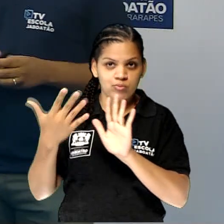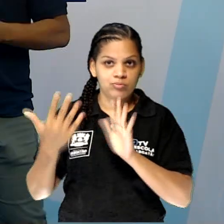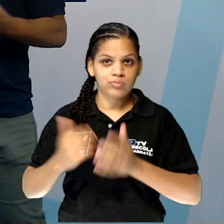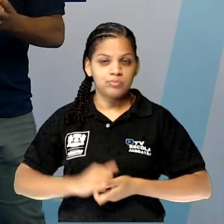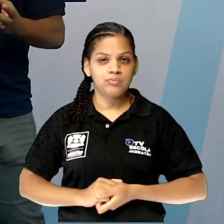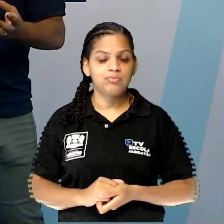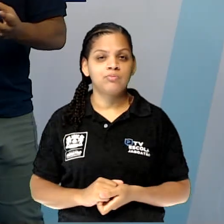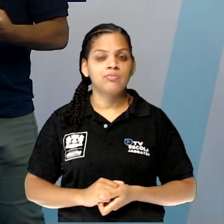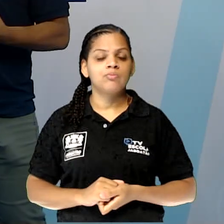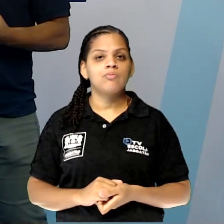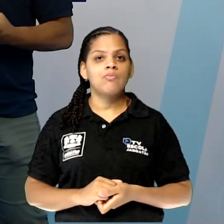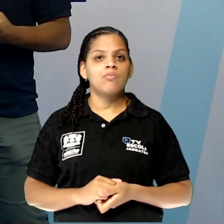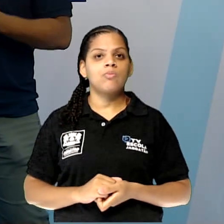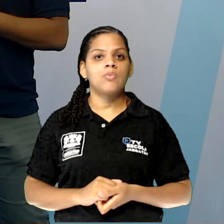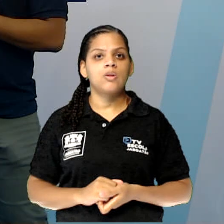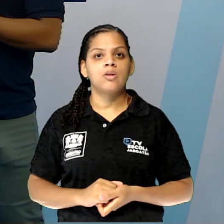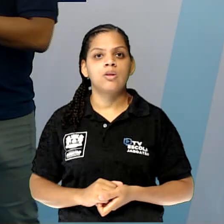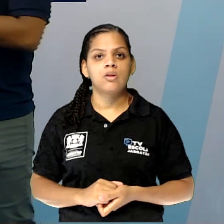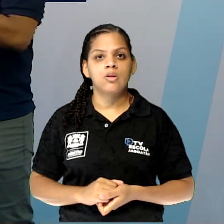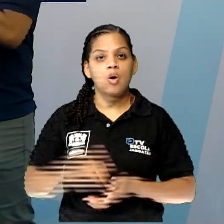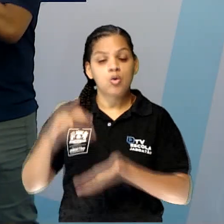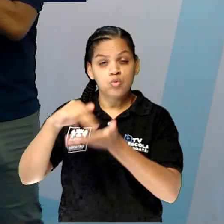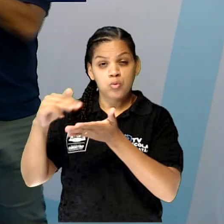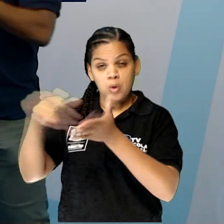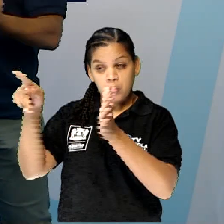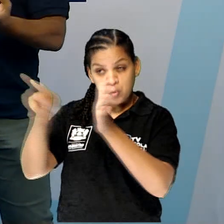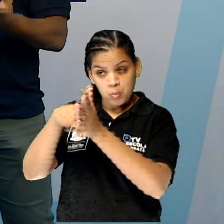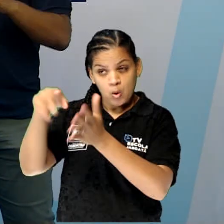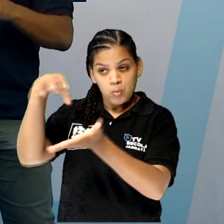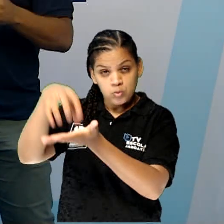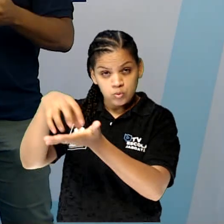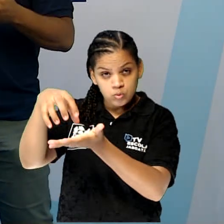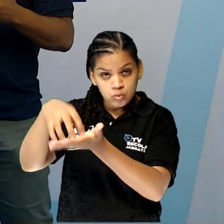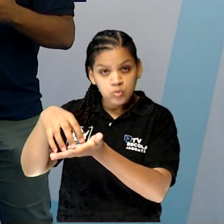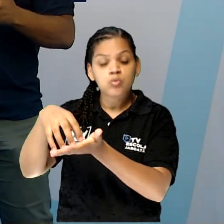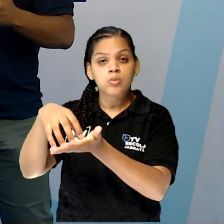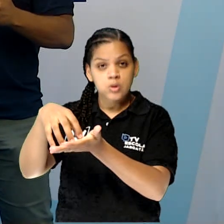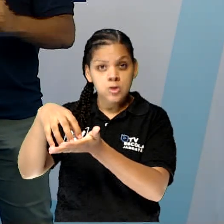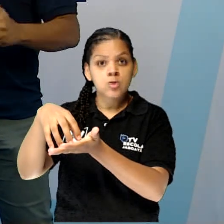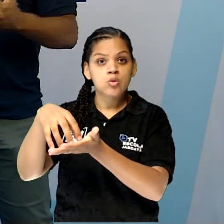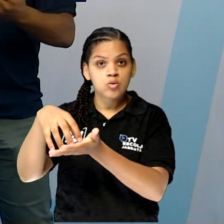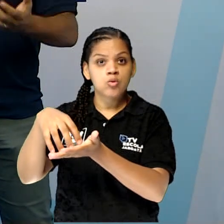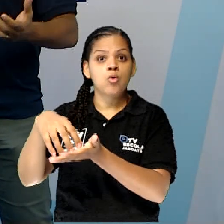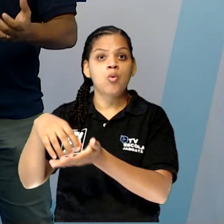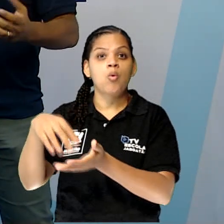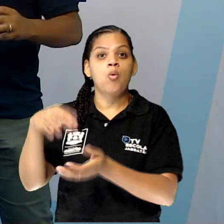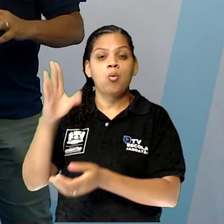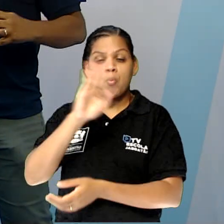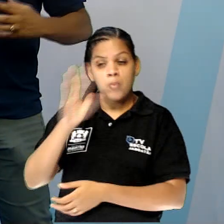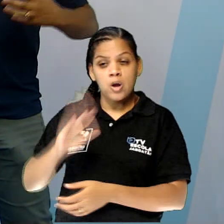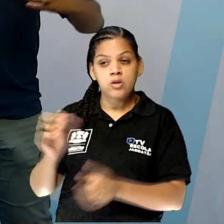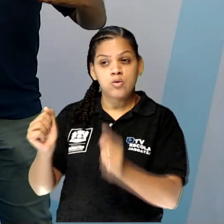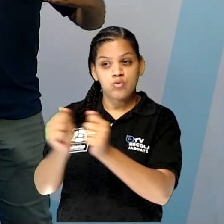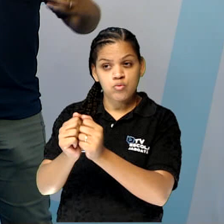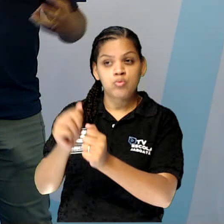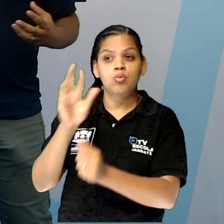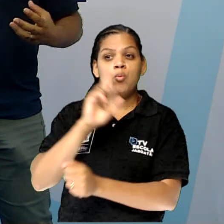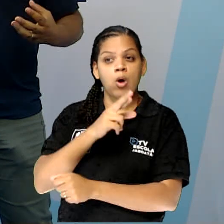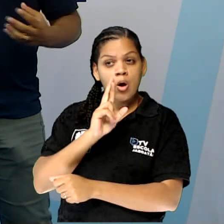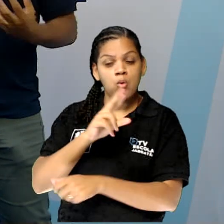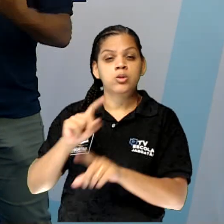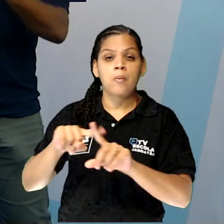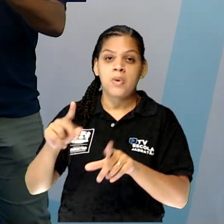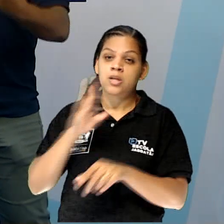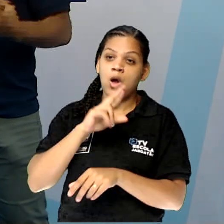Então, dos membros do BRICS, o Brasil, junto com a Rússia, mas a Rússia, de certa forma, já tinha uma